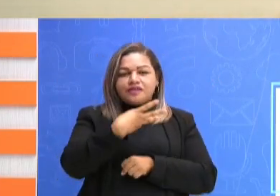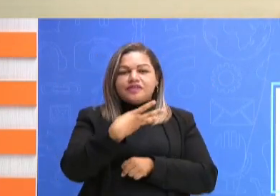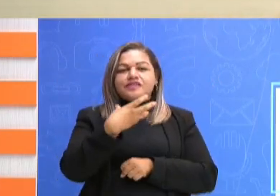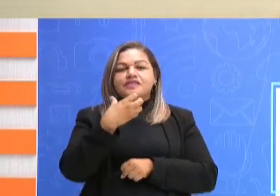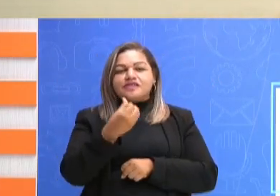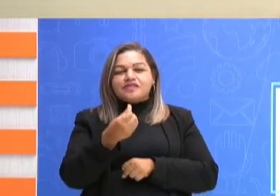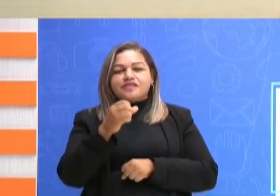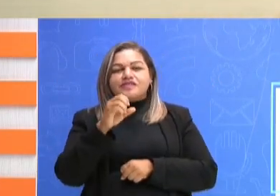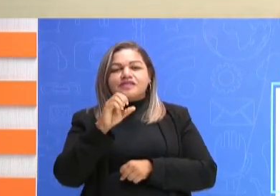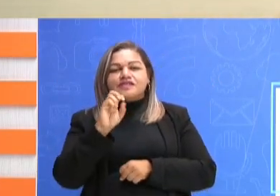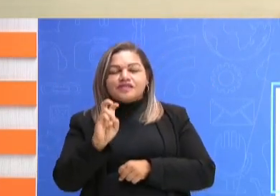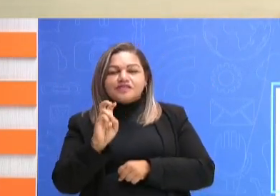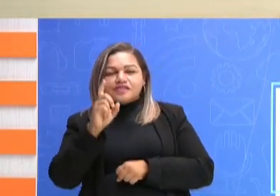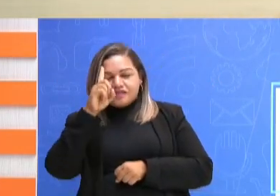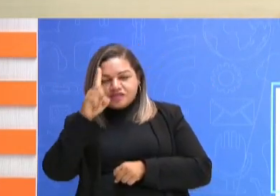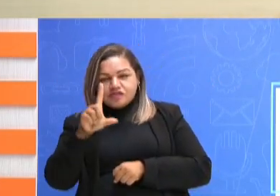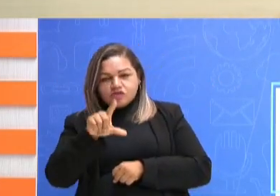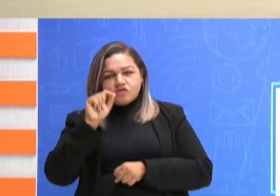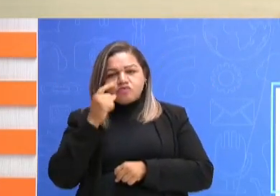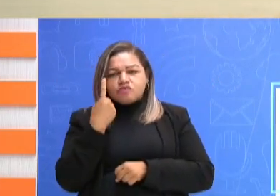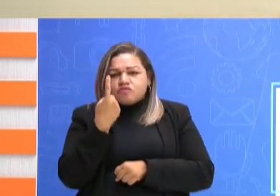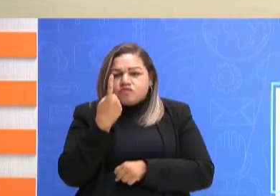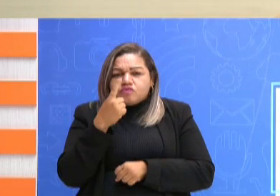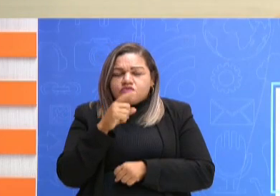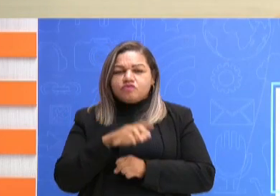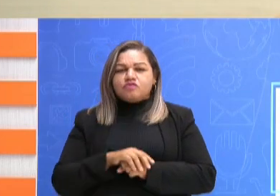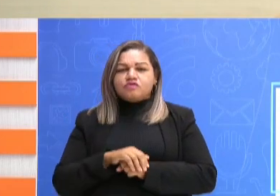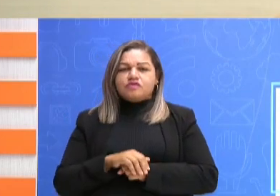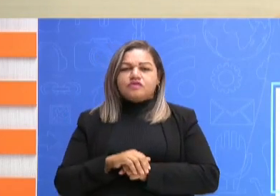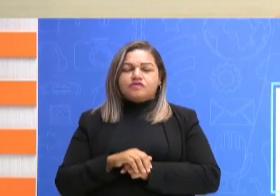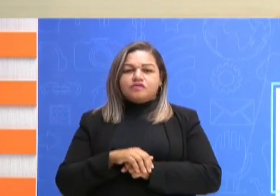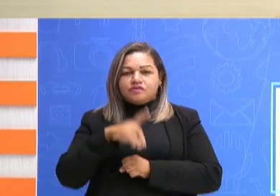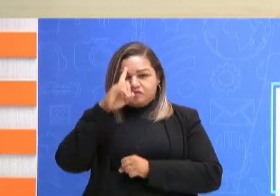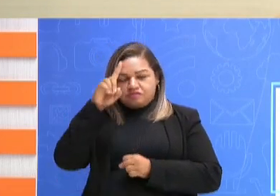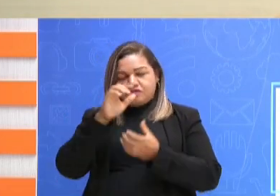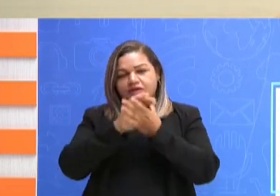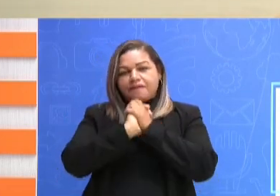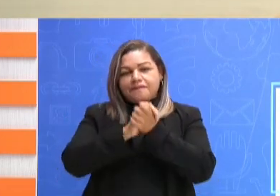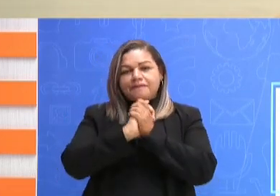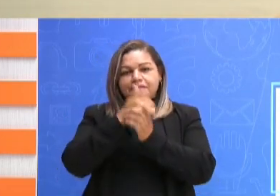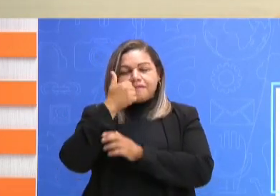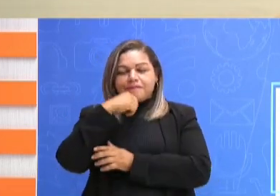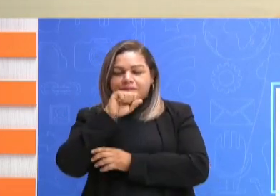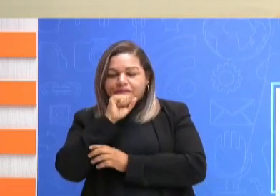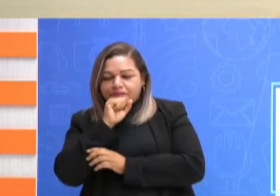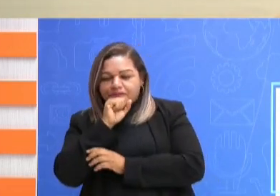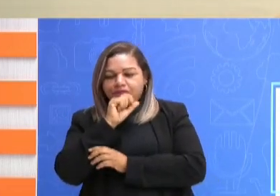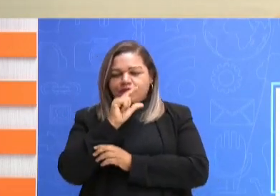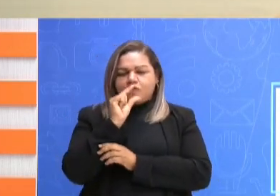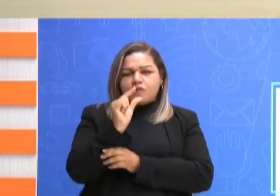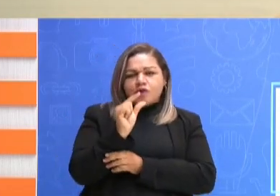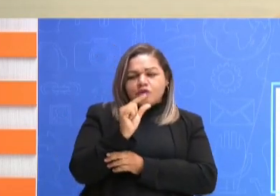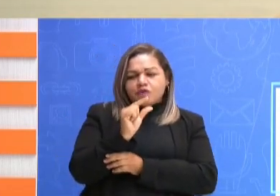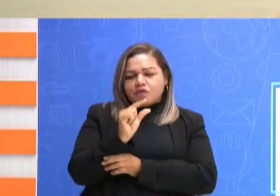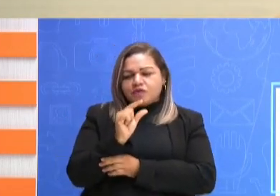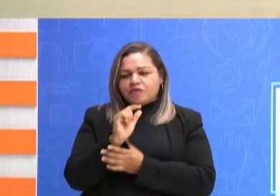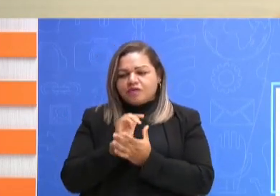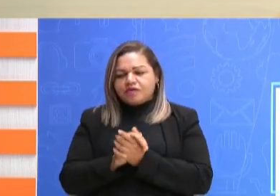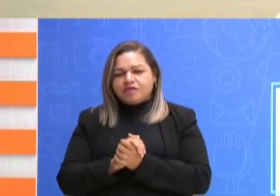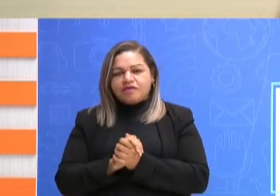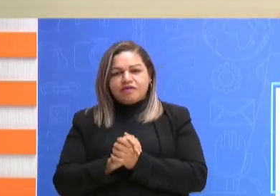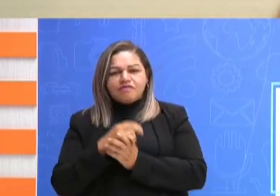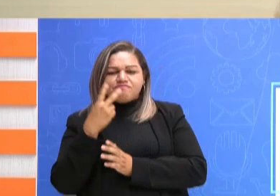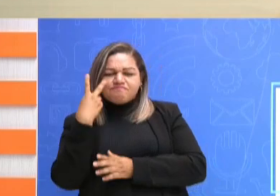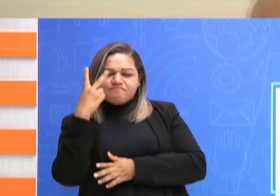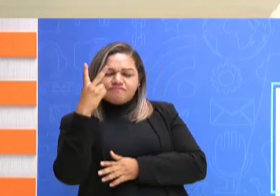dias. Que escolher um único dia para parabenizar as mães é muito pouco diante